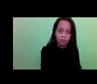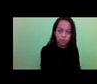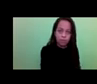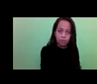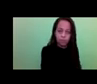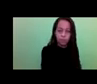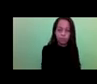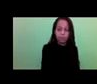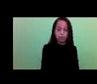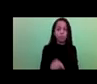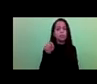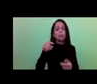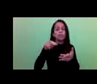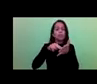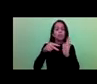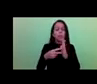O que significa